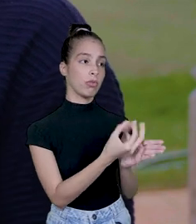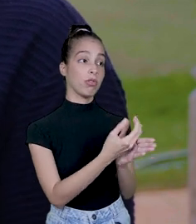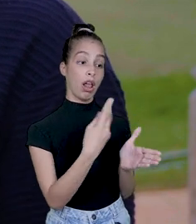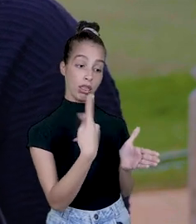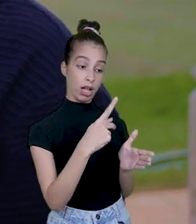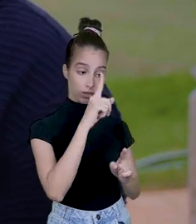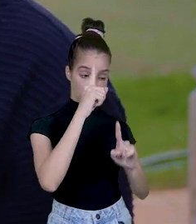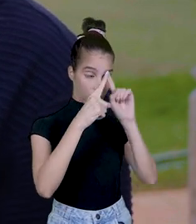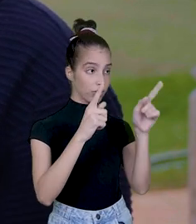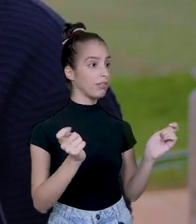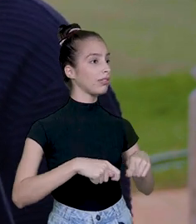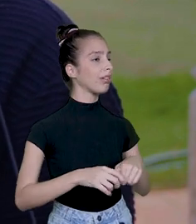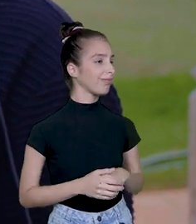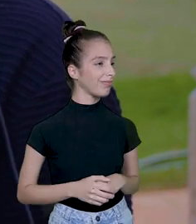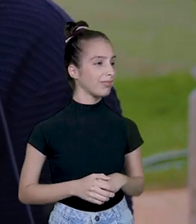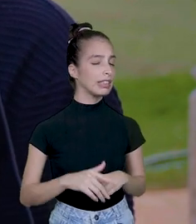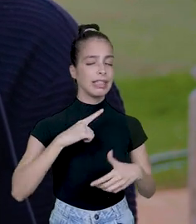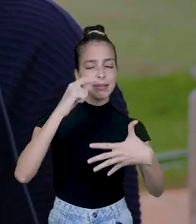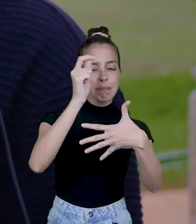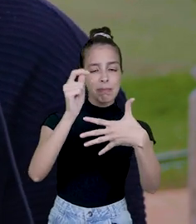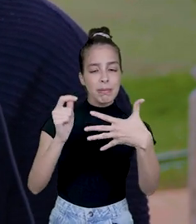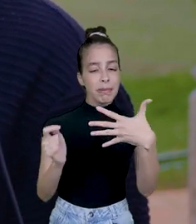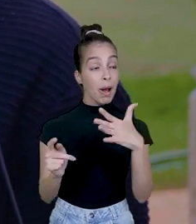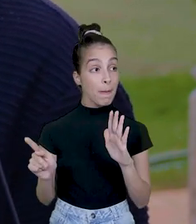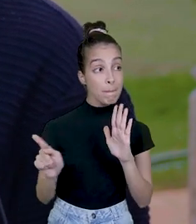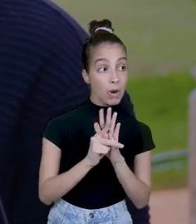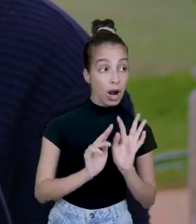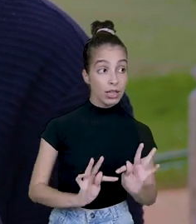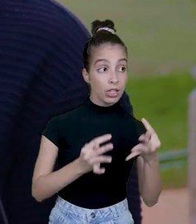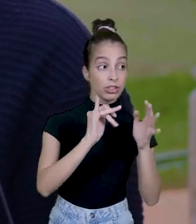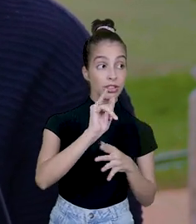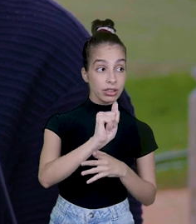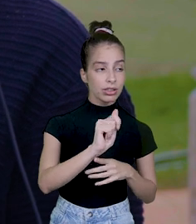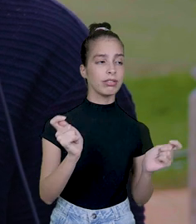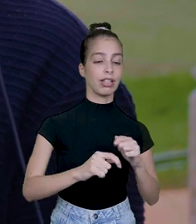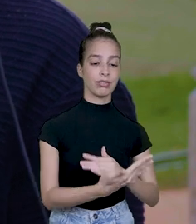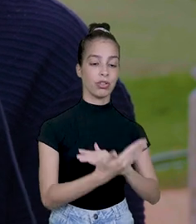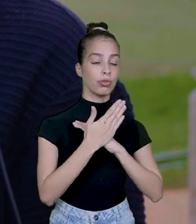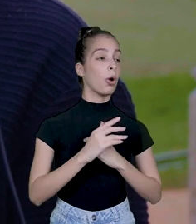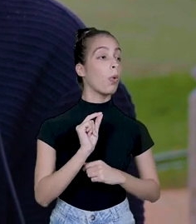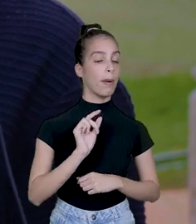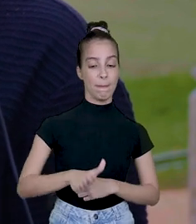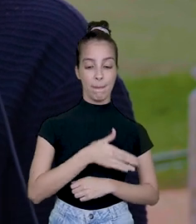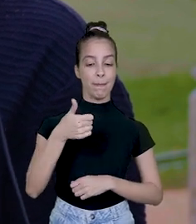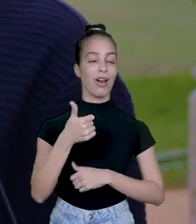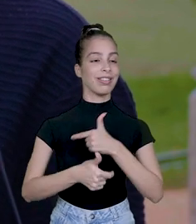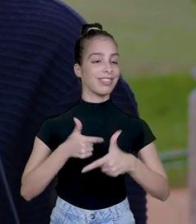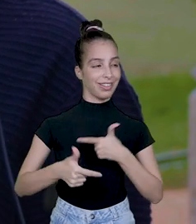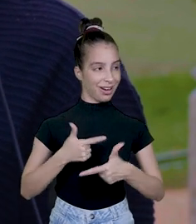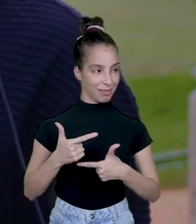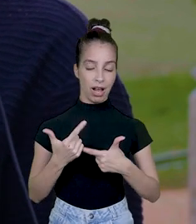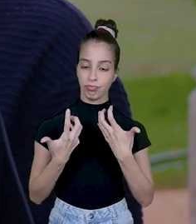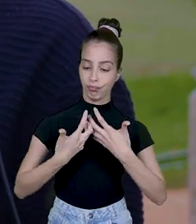n aplicações eu vou mostrar na palestra que a gente pode utilizar esse tipo de tecnologia para eh melhorar e e o